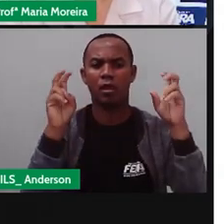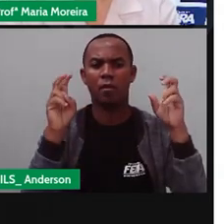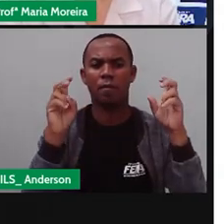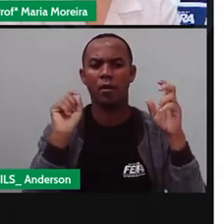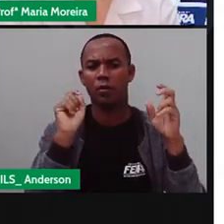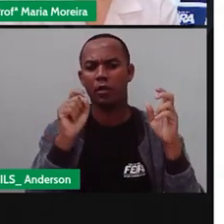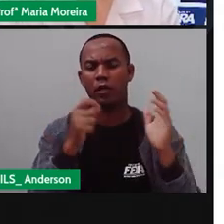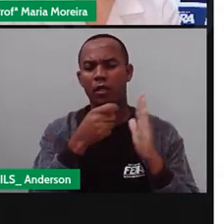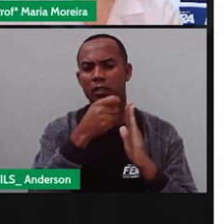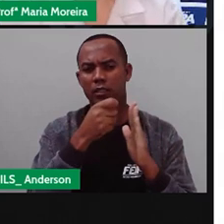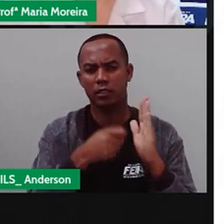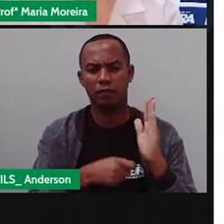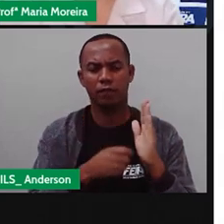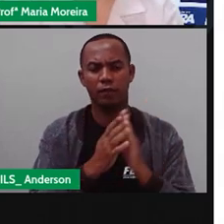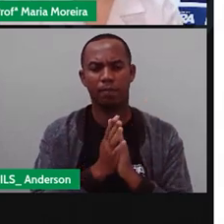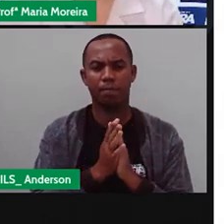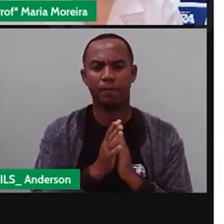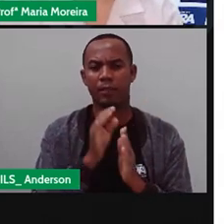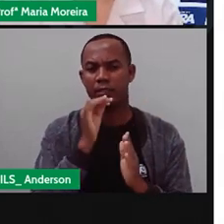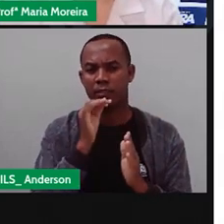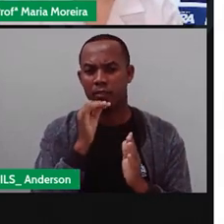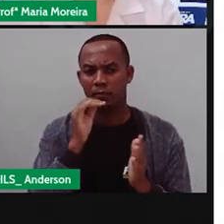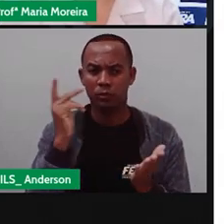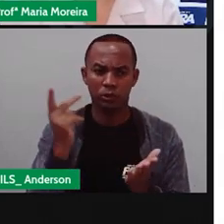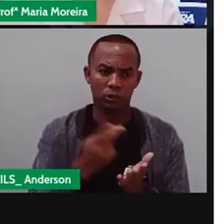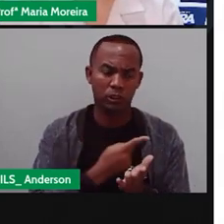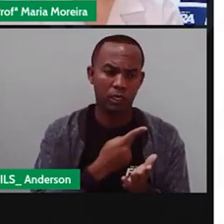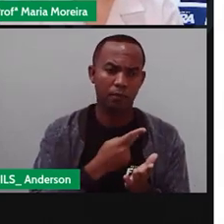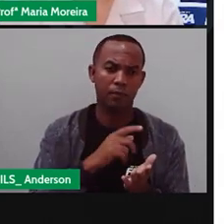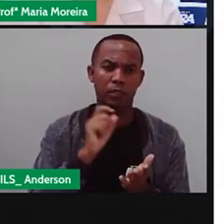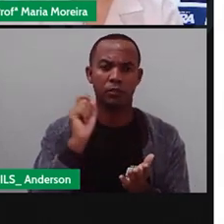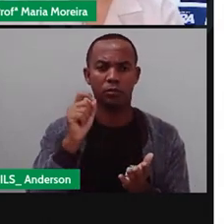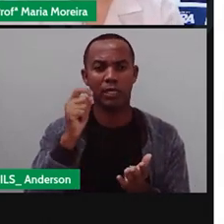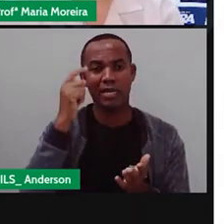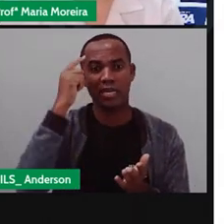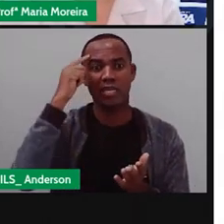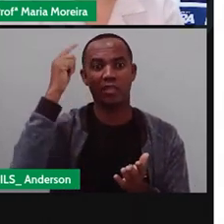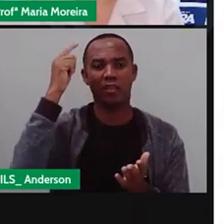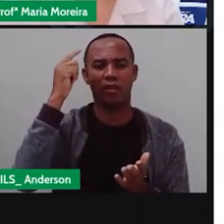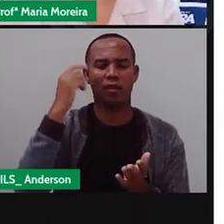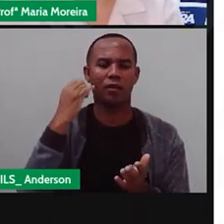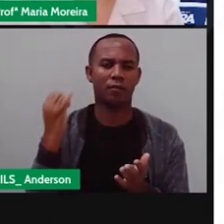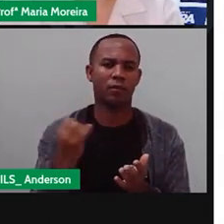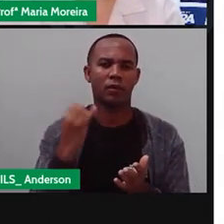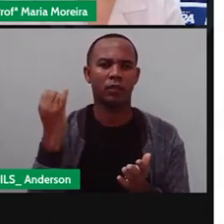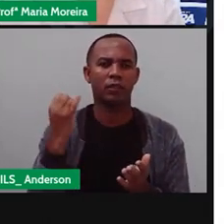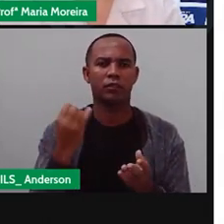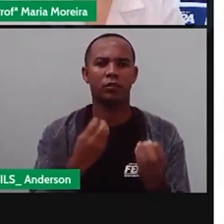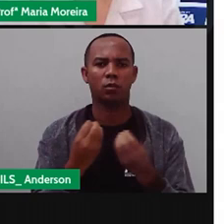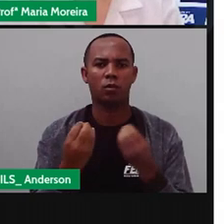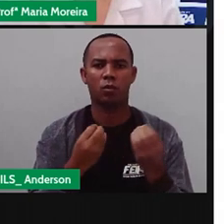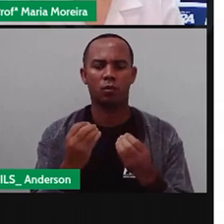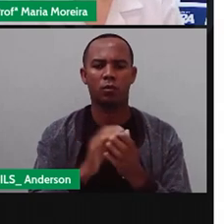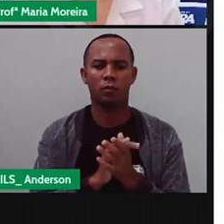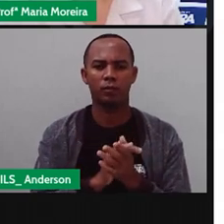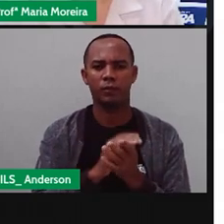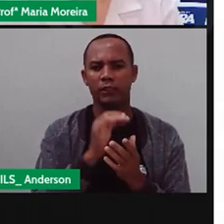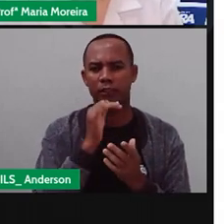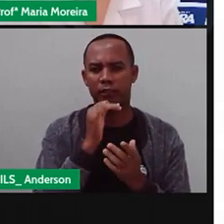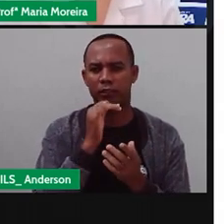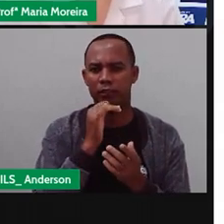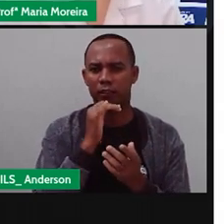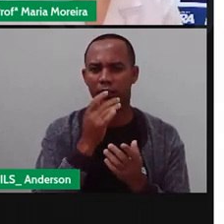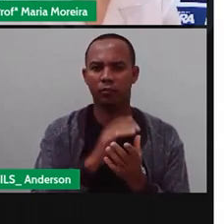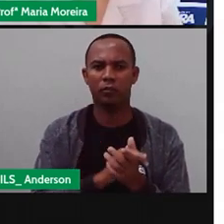escrever. Pois, caso contrário, não teremos, né, ideias suficientes para atingir um bom resultado. Então, por exemplo,